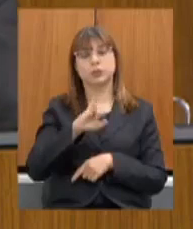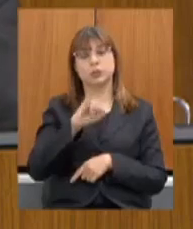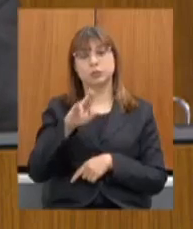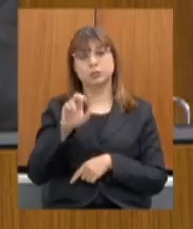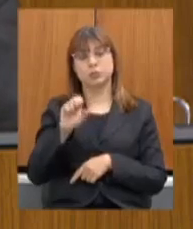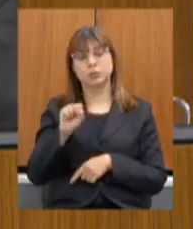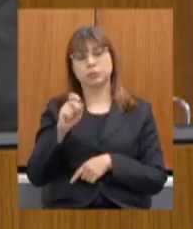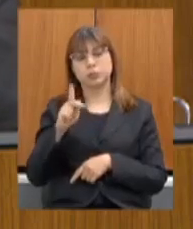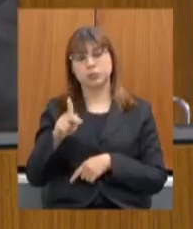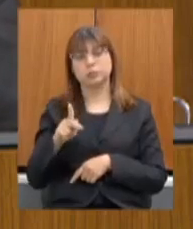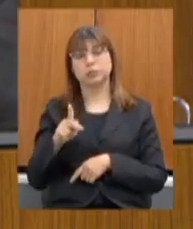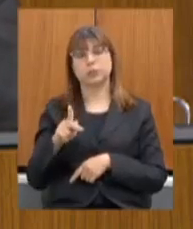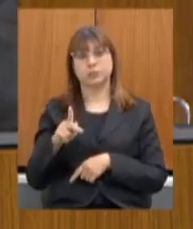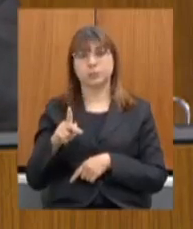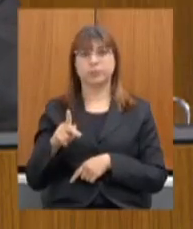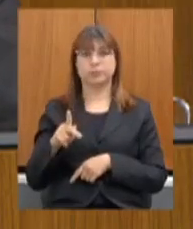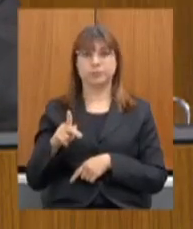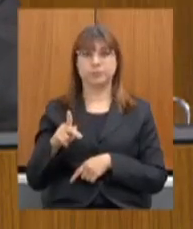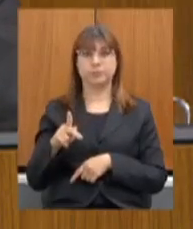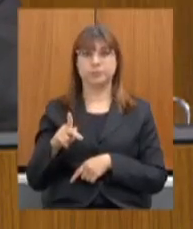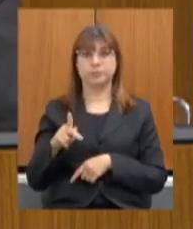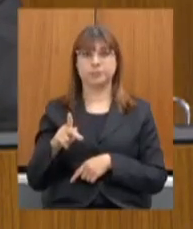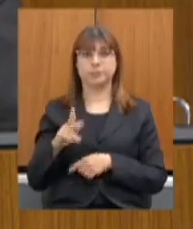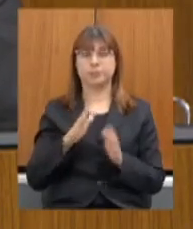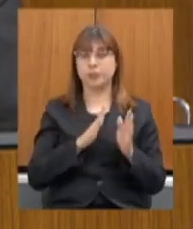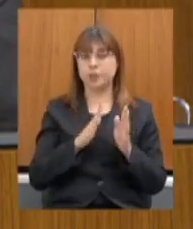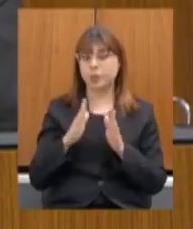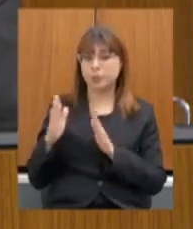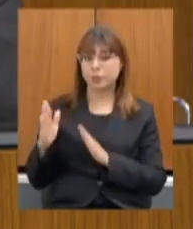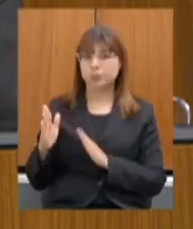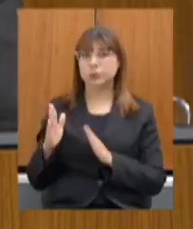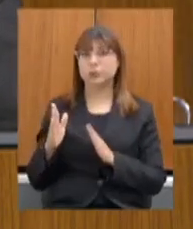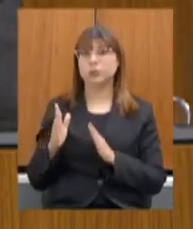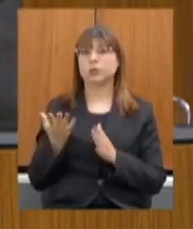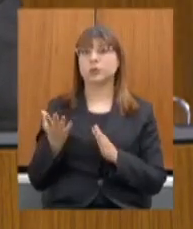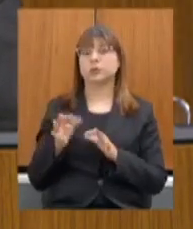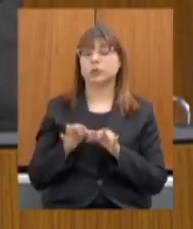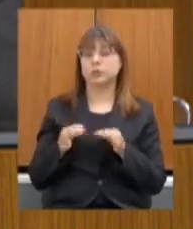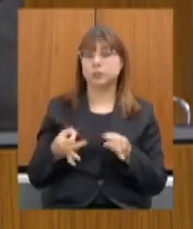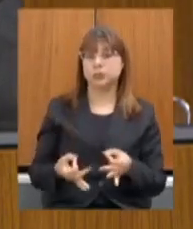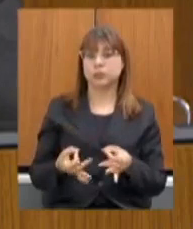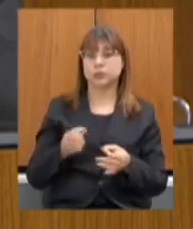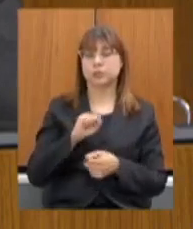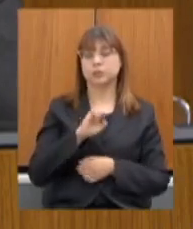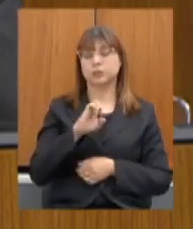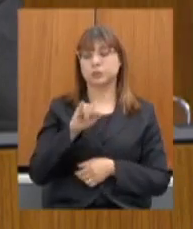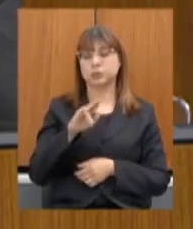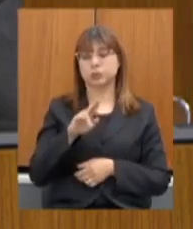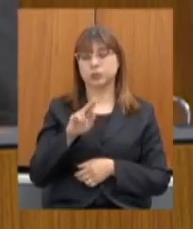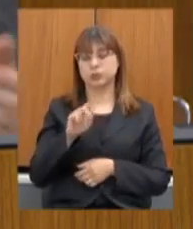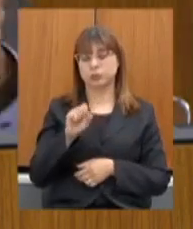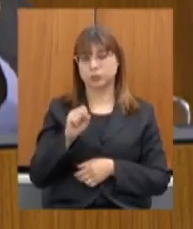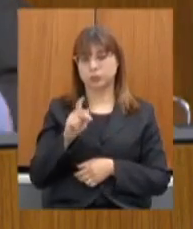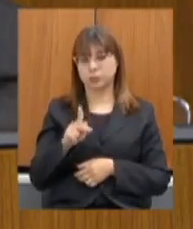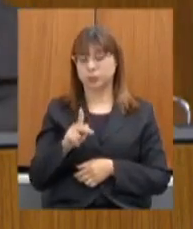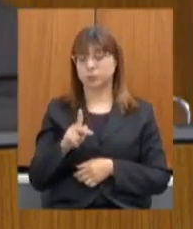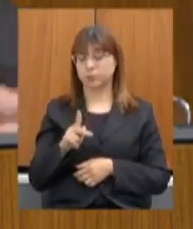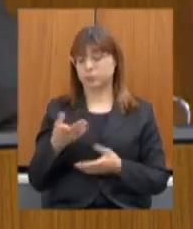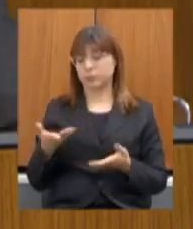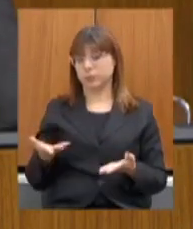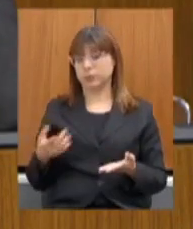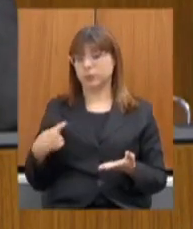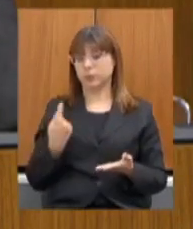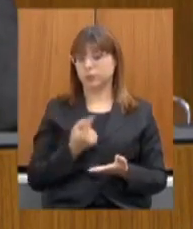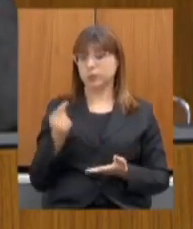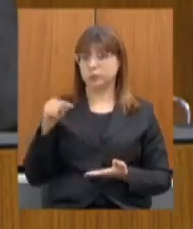do processo simplificado da SEJUSP. E, inclusive, secretário, estamos aqui